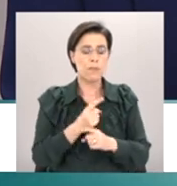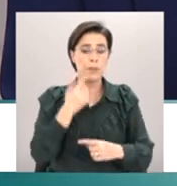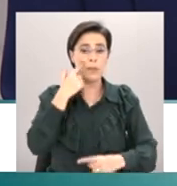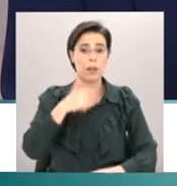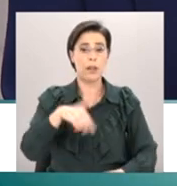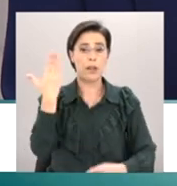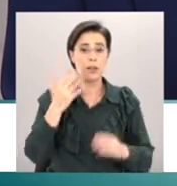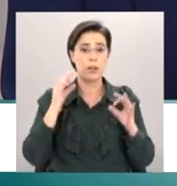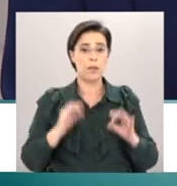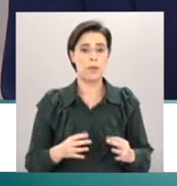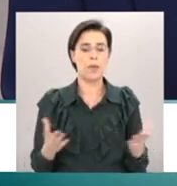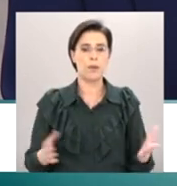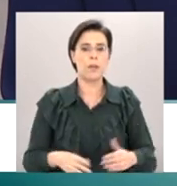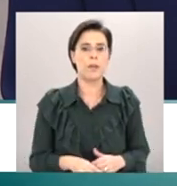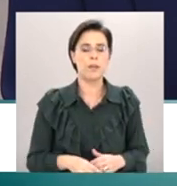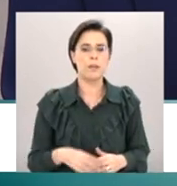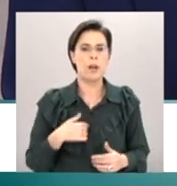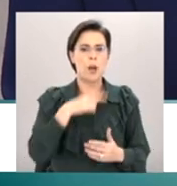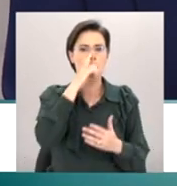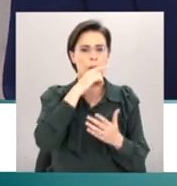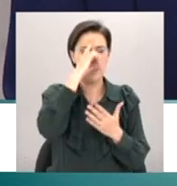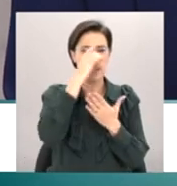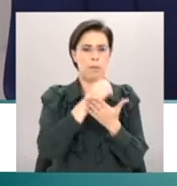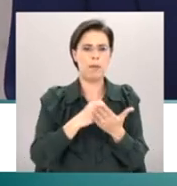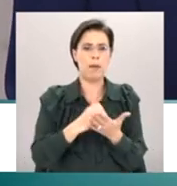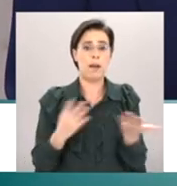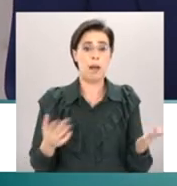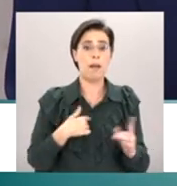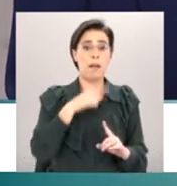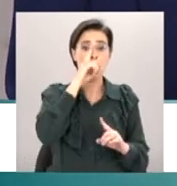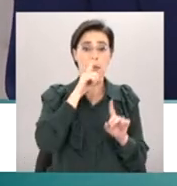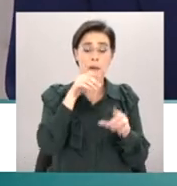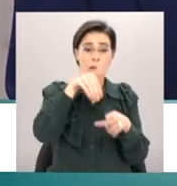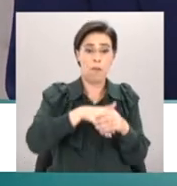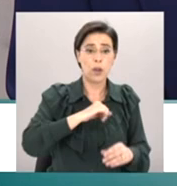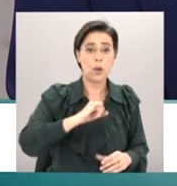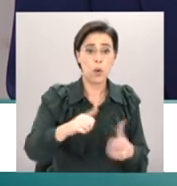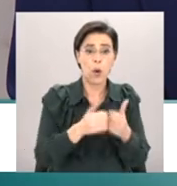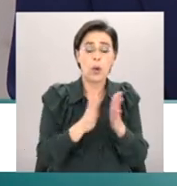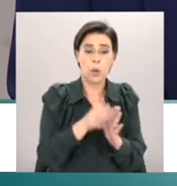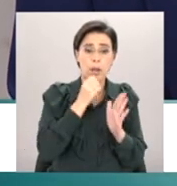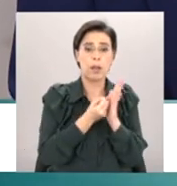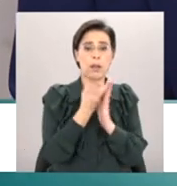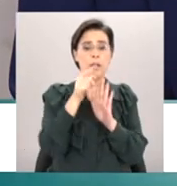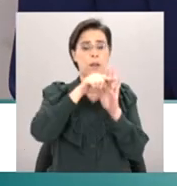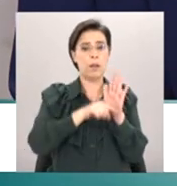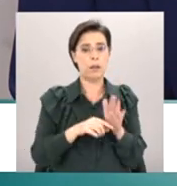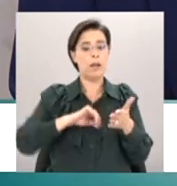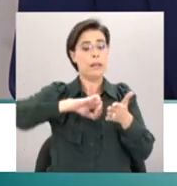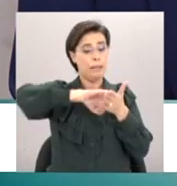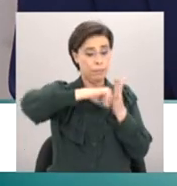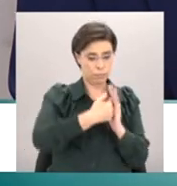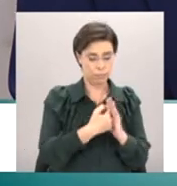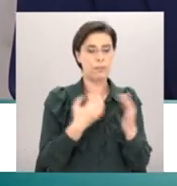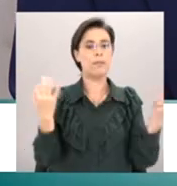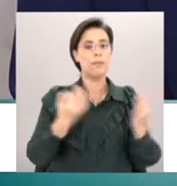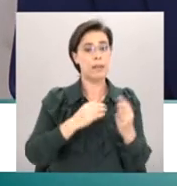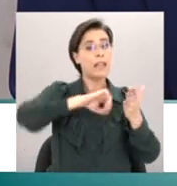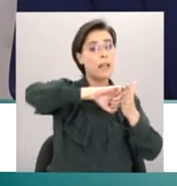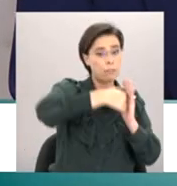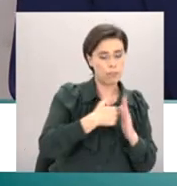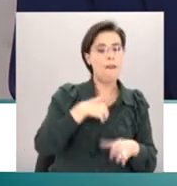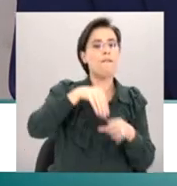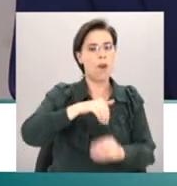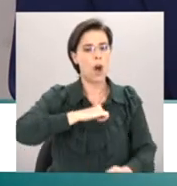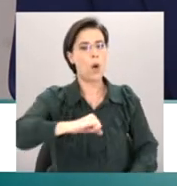que é extraordinário porque na verdade mas recordo a ser votado contra todas as medidas urgentes assim estado de emergência